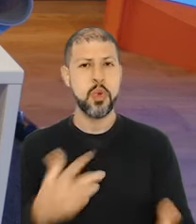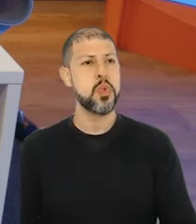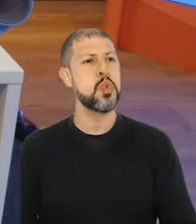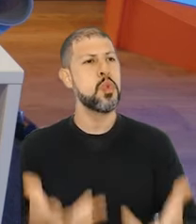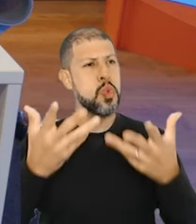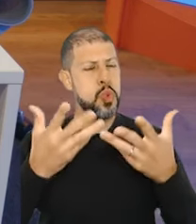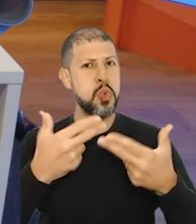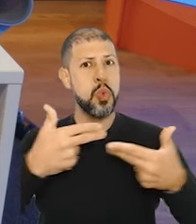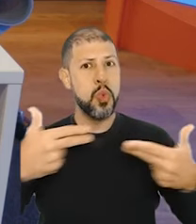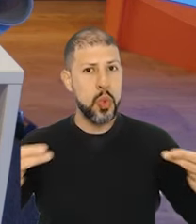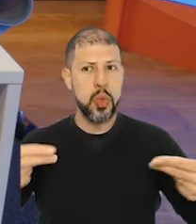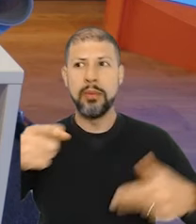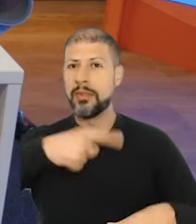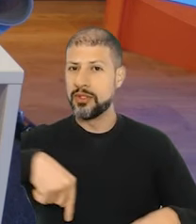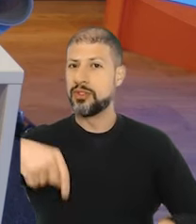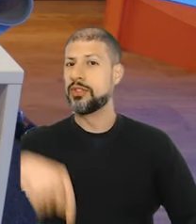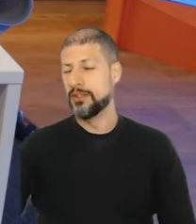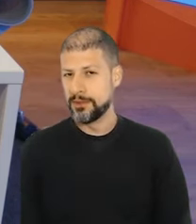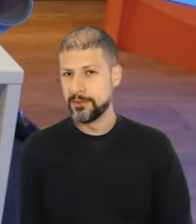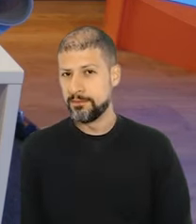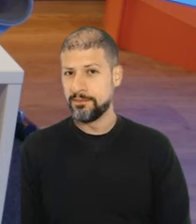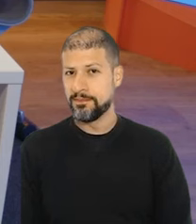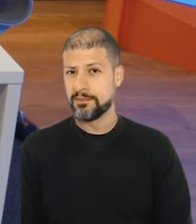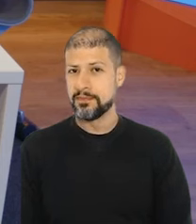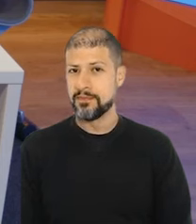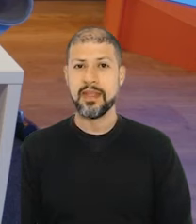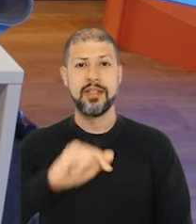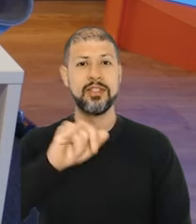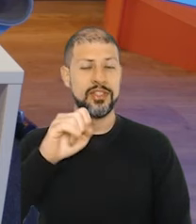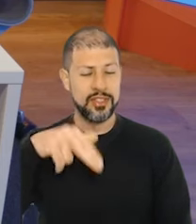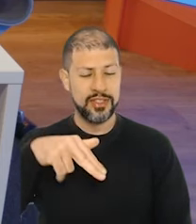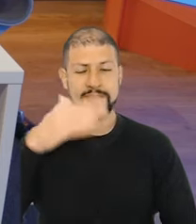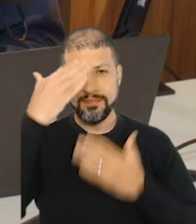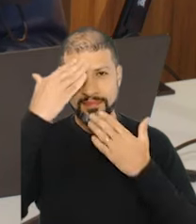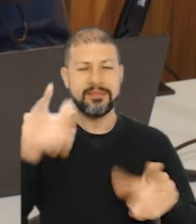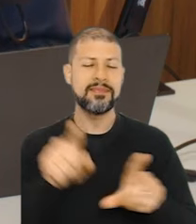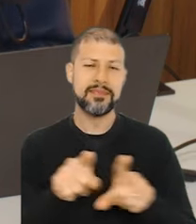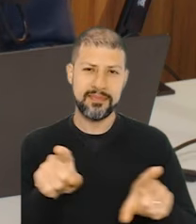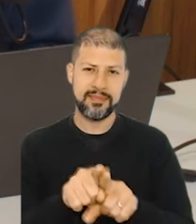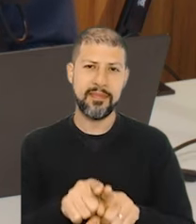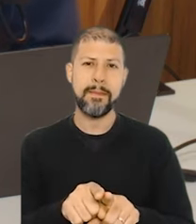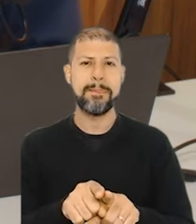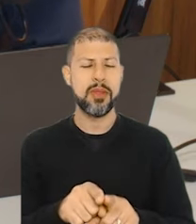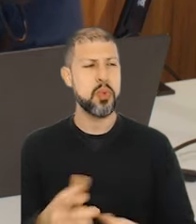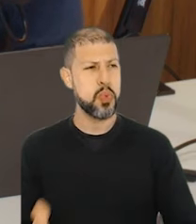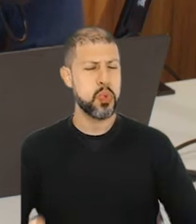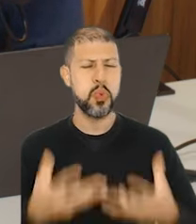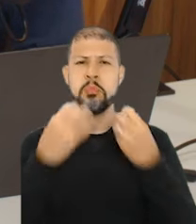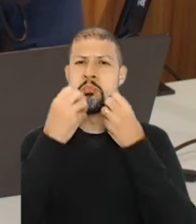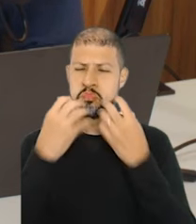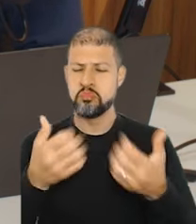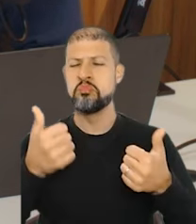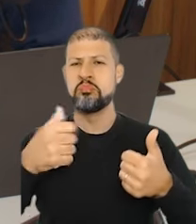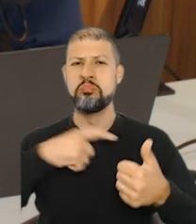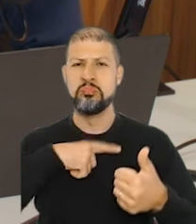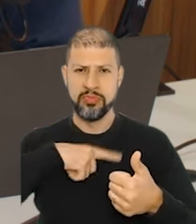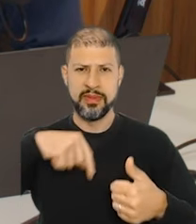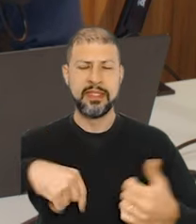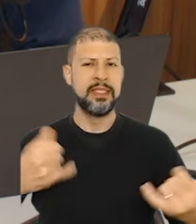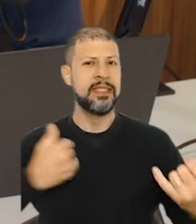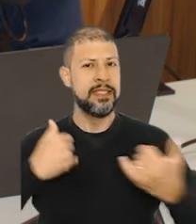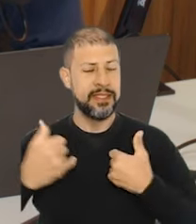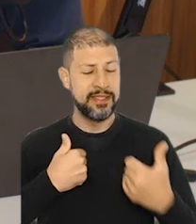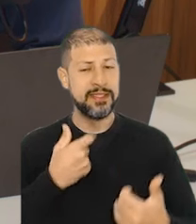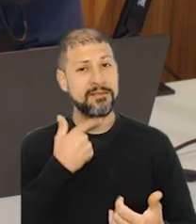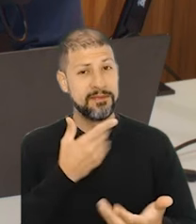e trazer essa riqueza de conteúdo aí pra gente né e Jean obrigada também pela noite eu acho que foi muito rico que a gente